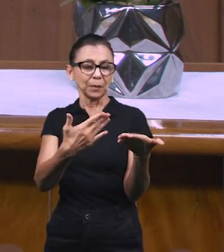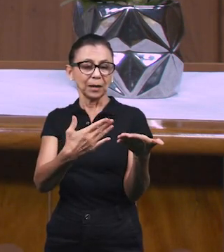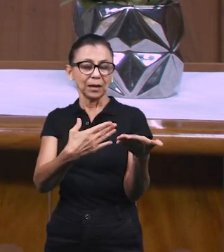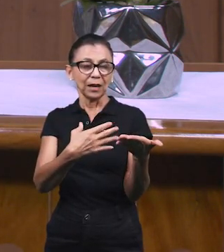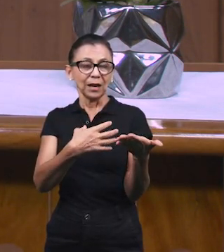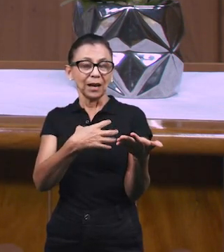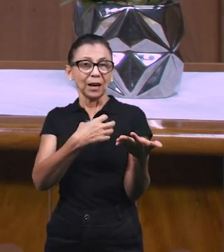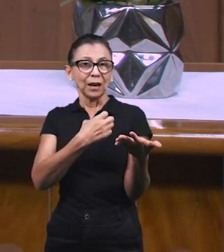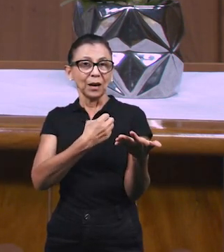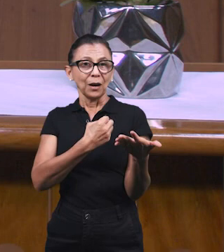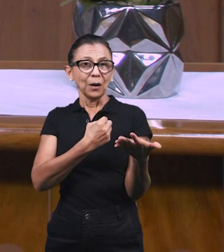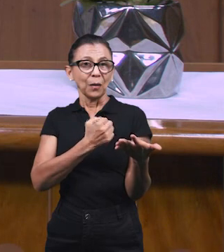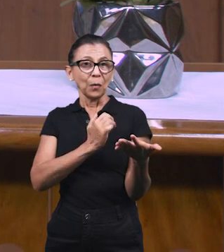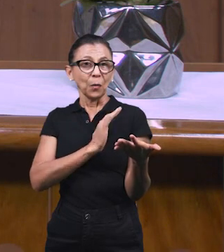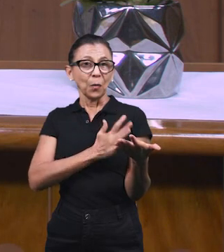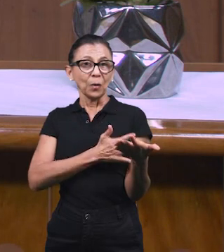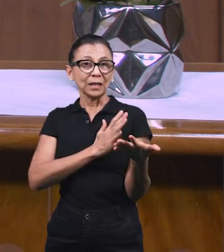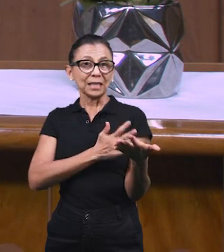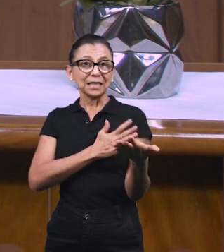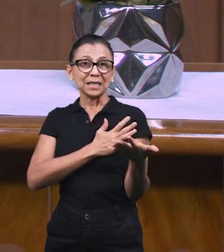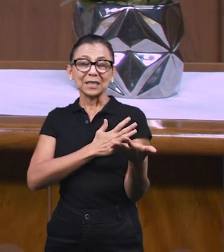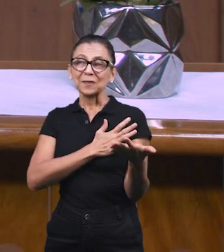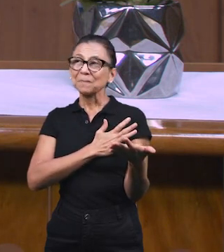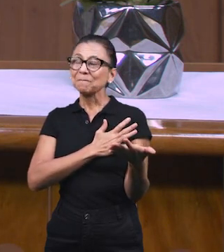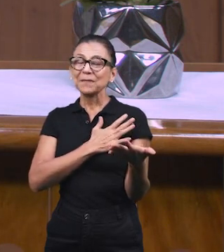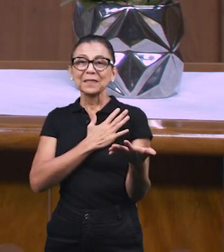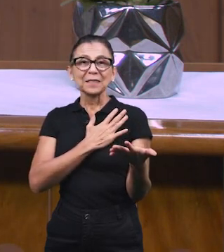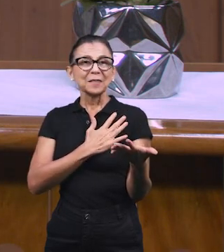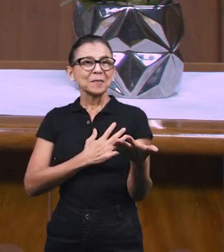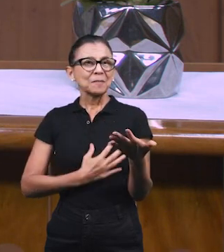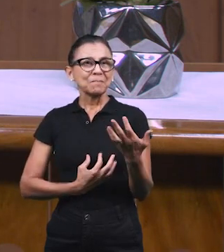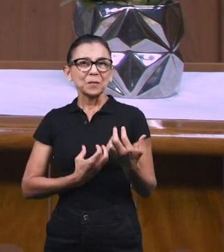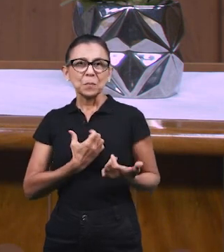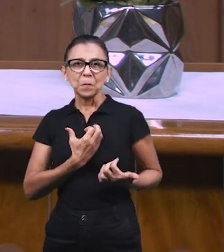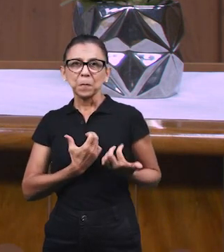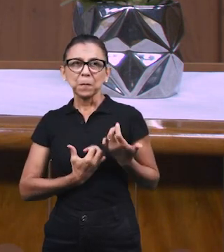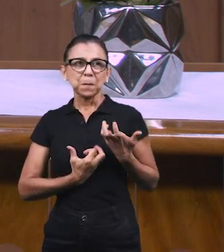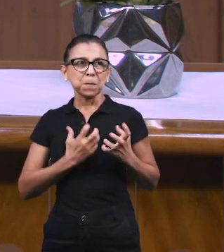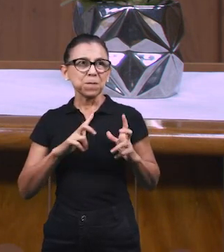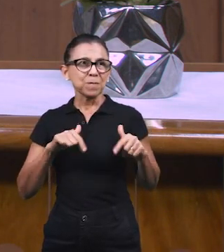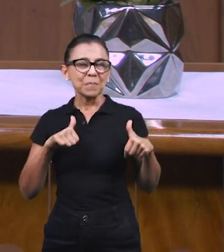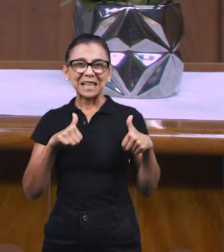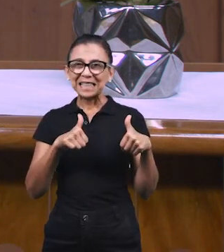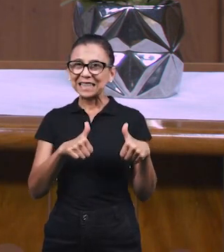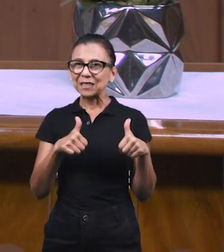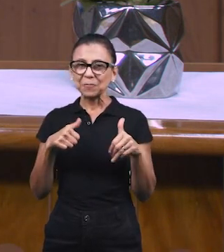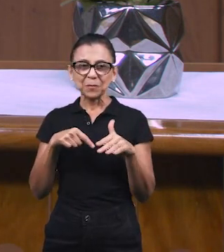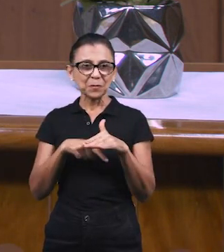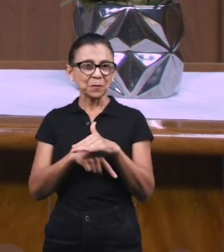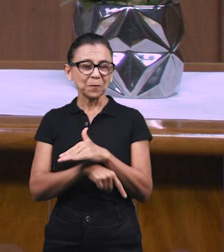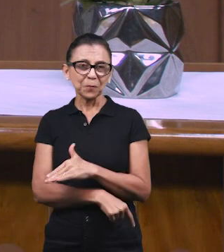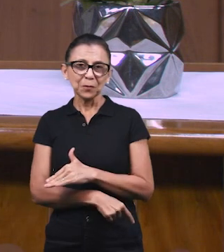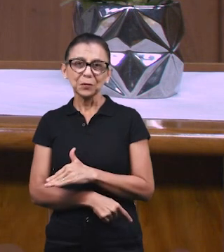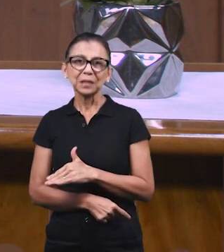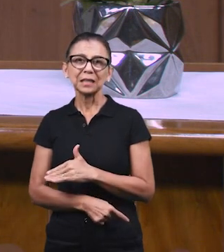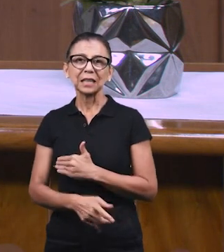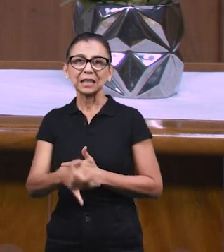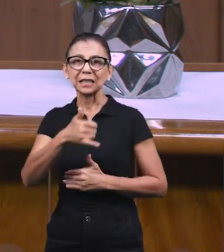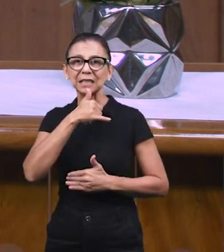coração arde, a tristeza vai embora. Você pode estar com lutas, você pode estar passando por